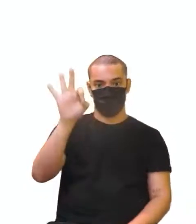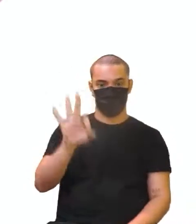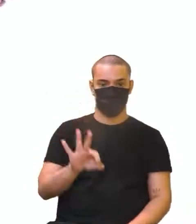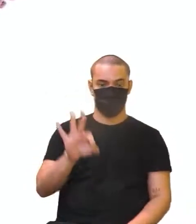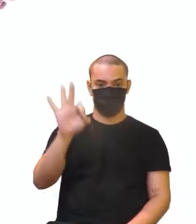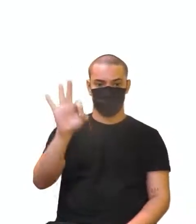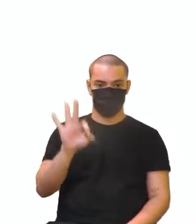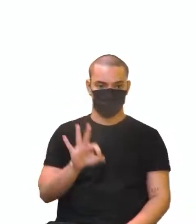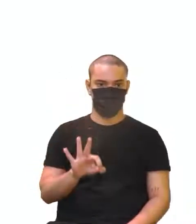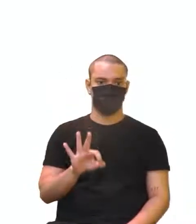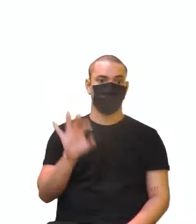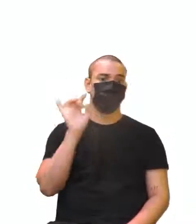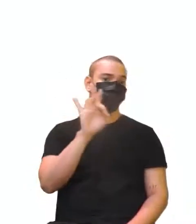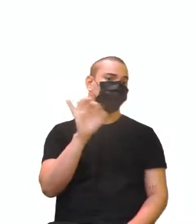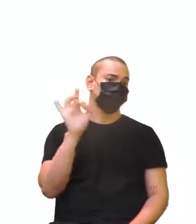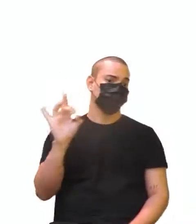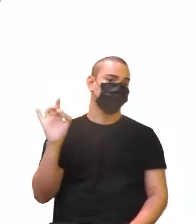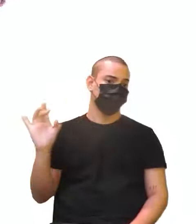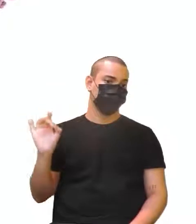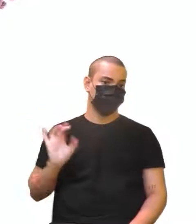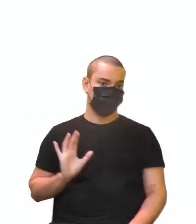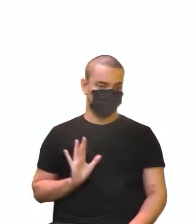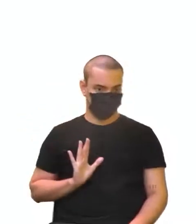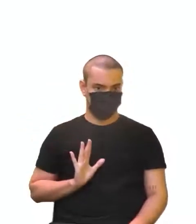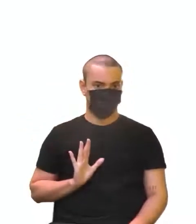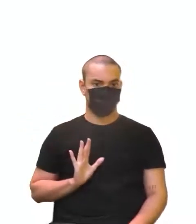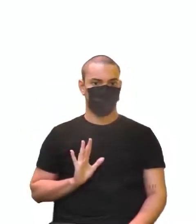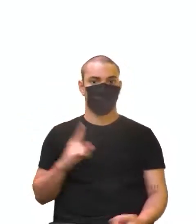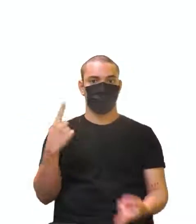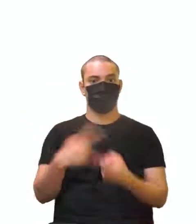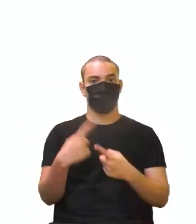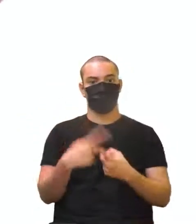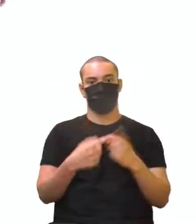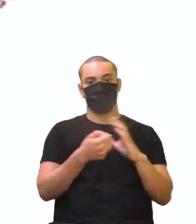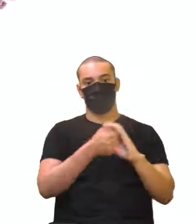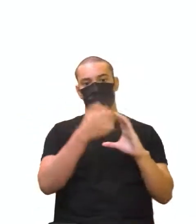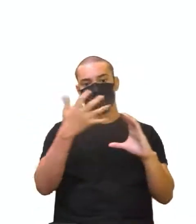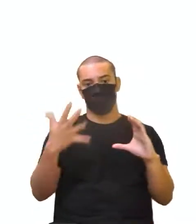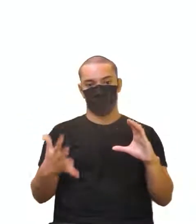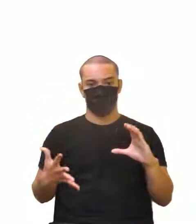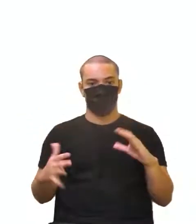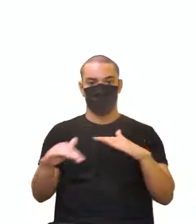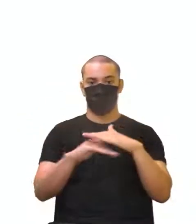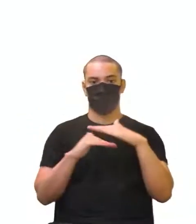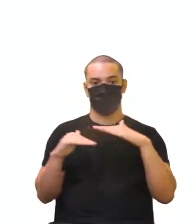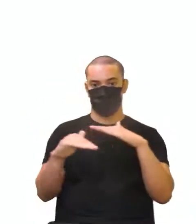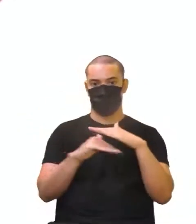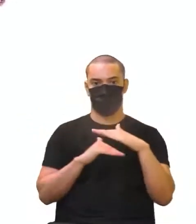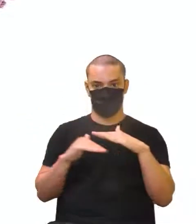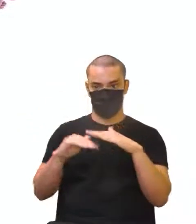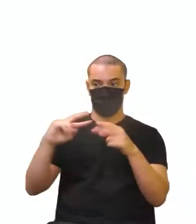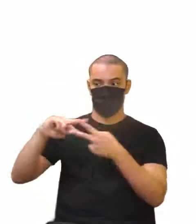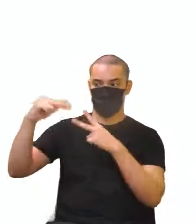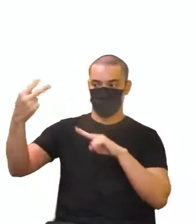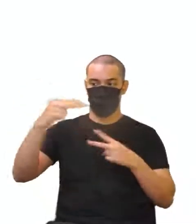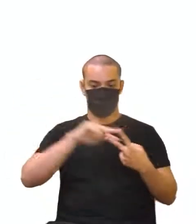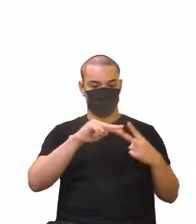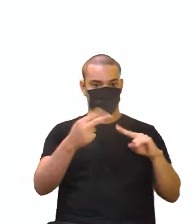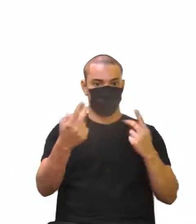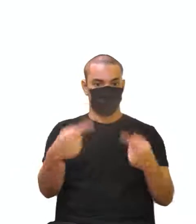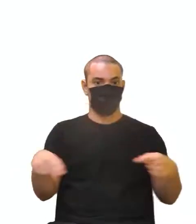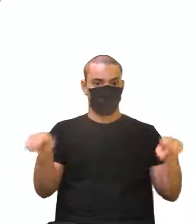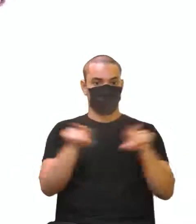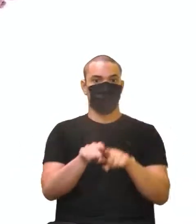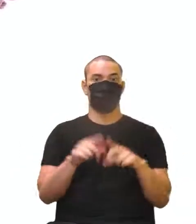quem? Do azinho, tá? A característica homozigota recessiva. Uma característica homozigota recessiva. E todas as